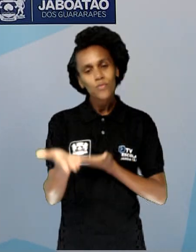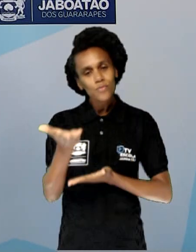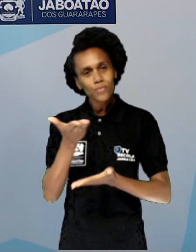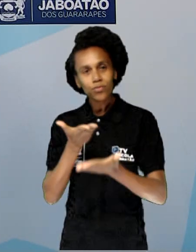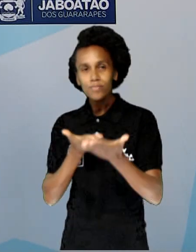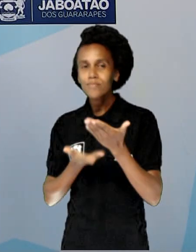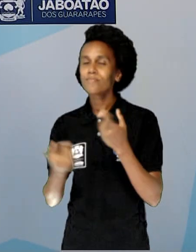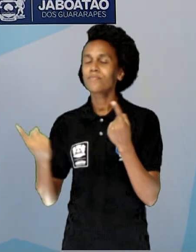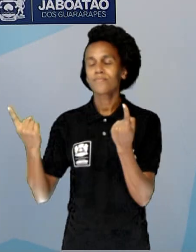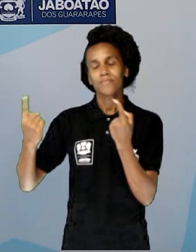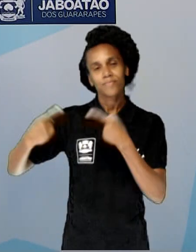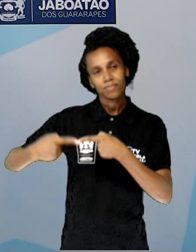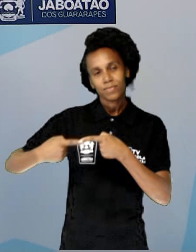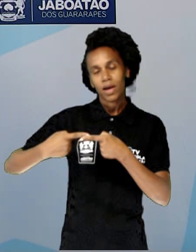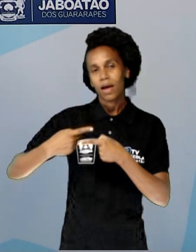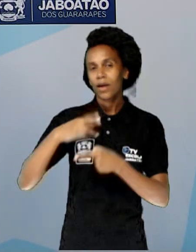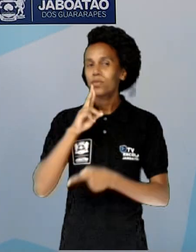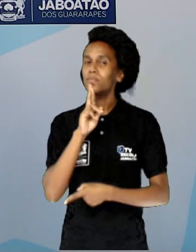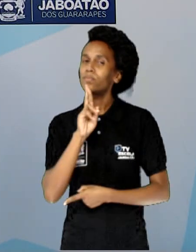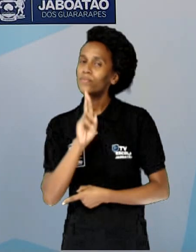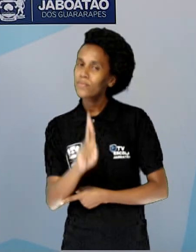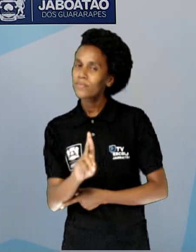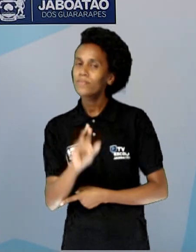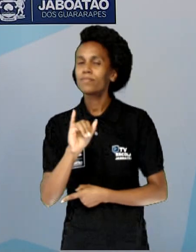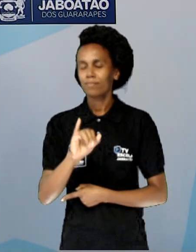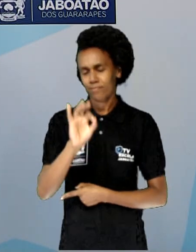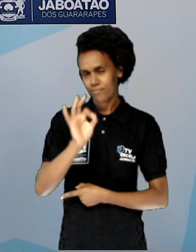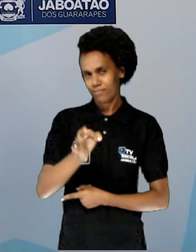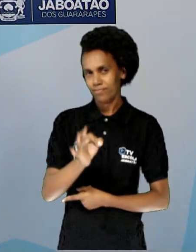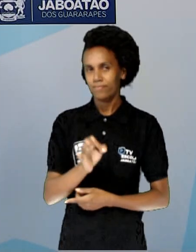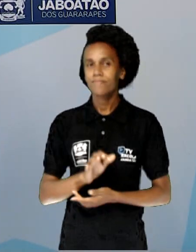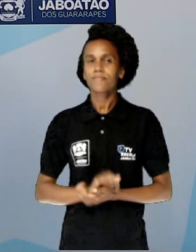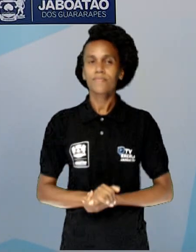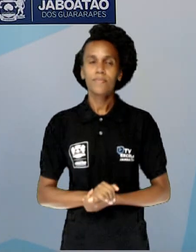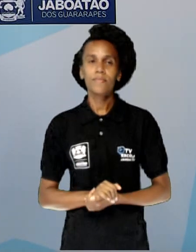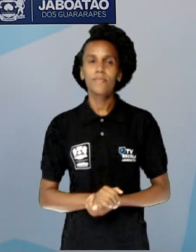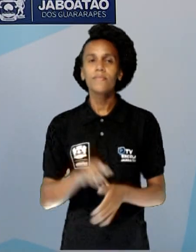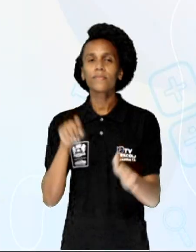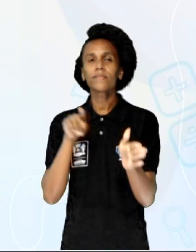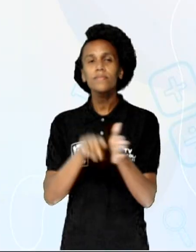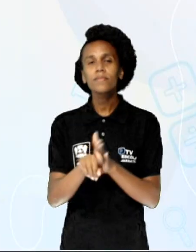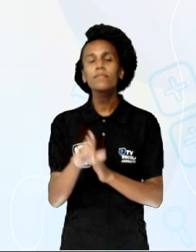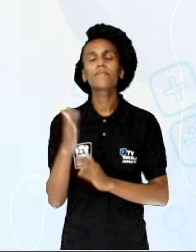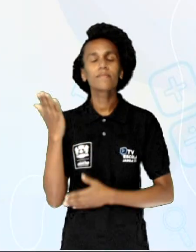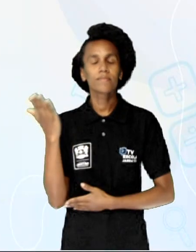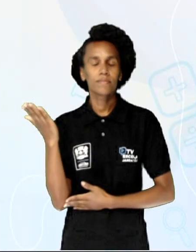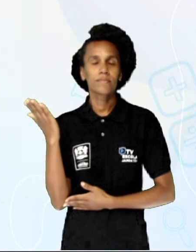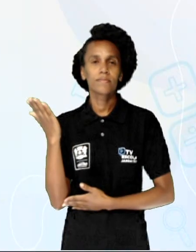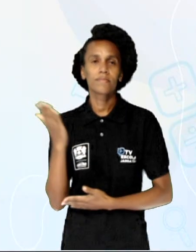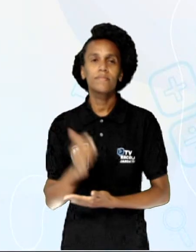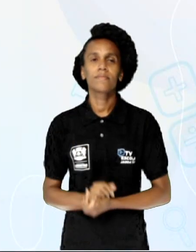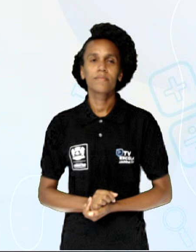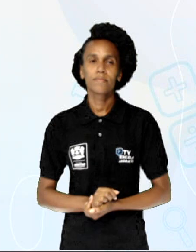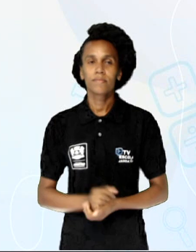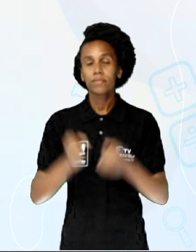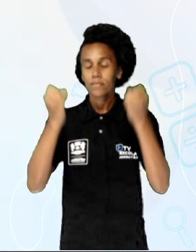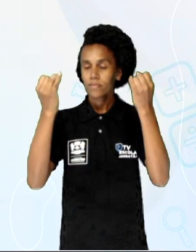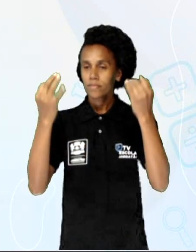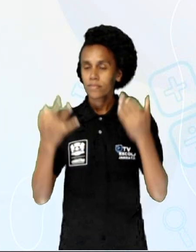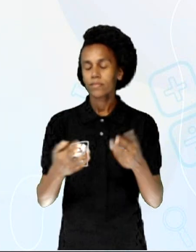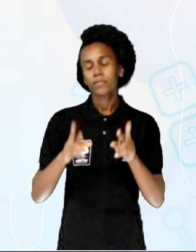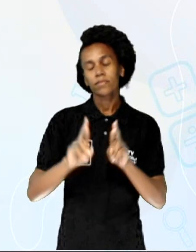ver as nossas respostas, se elas estão batendo. Vamos lá? A pergunta do desafio foi essa aí, ó. Explica a